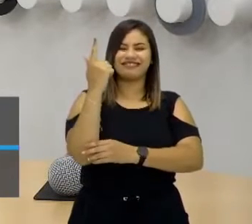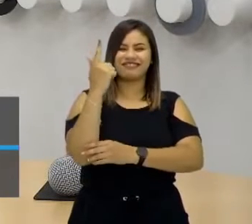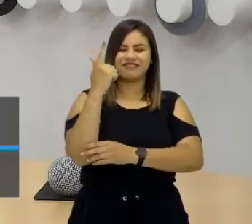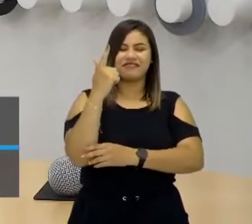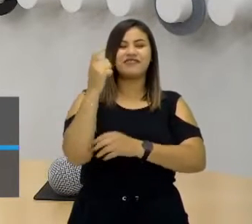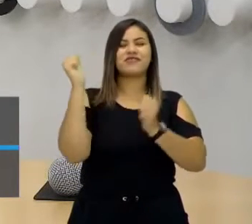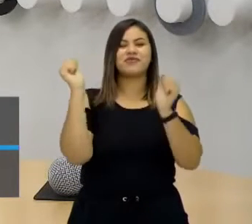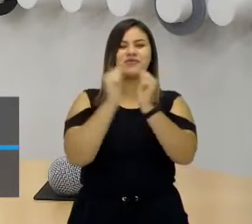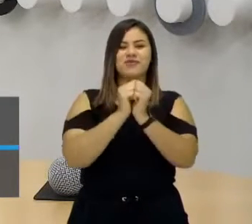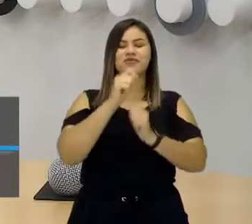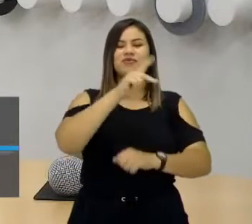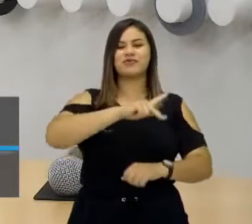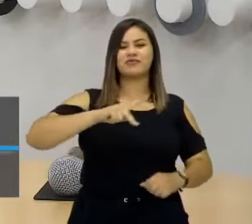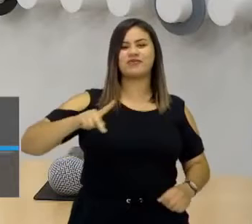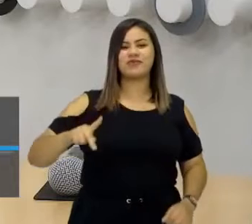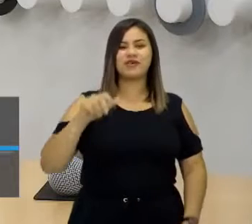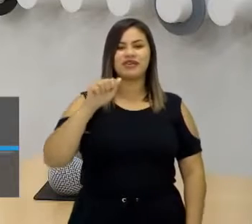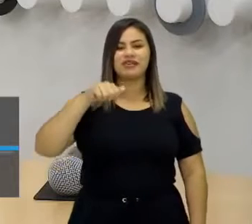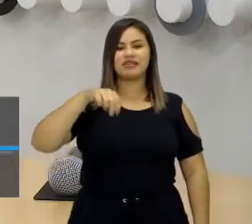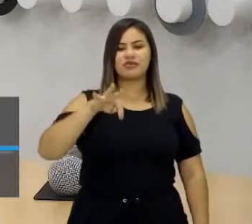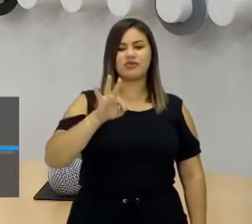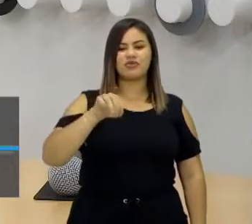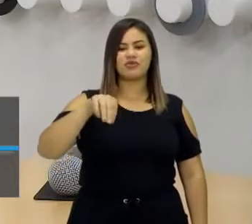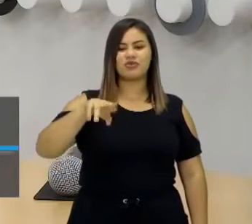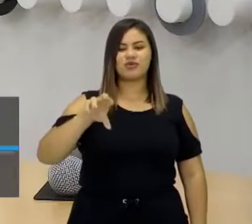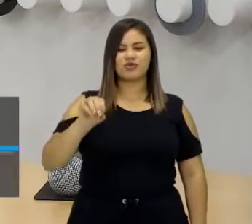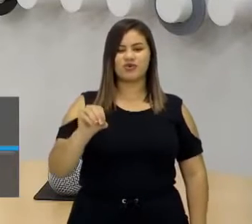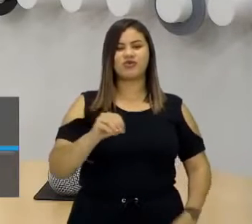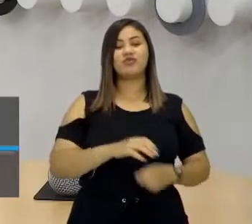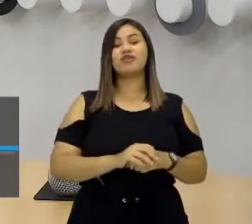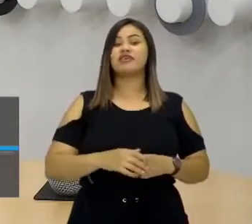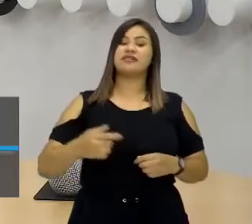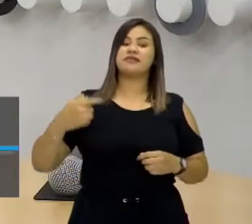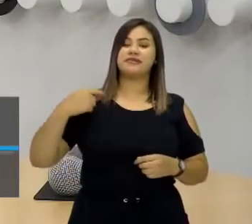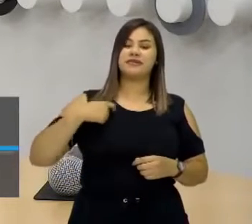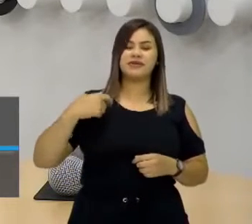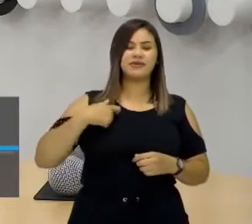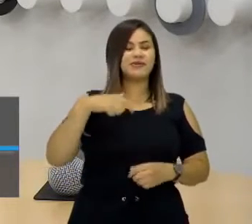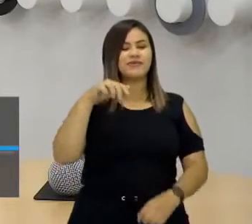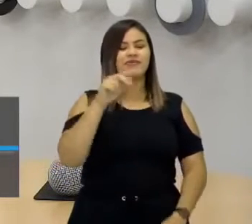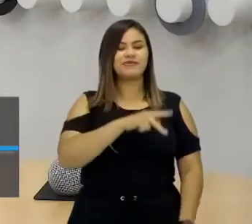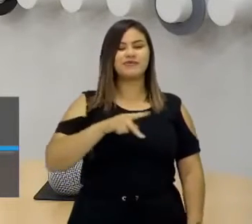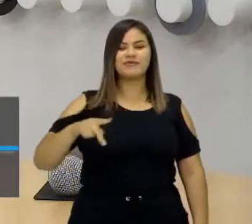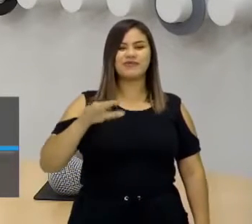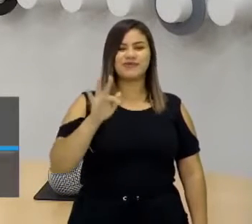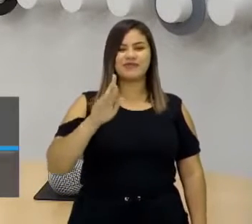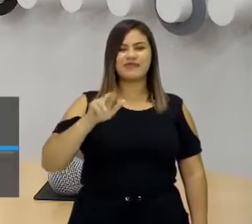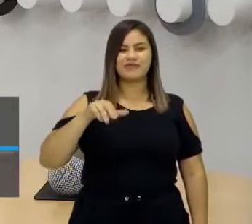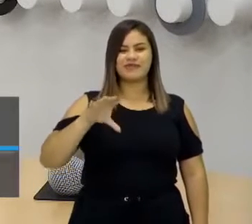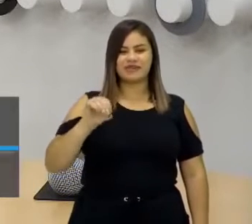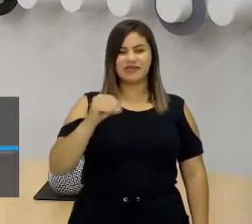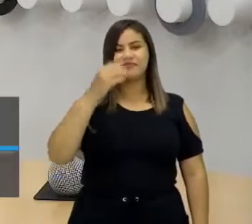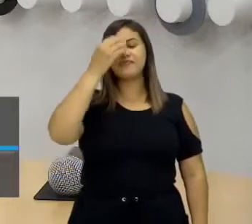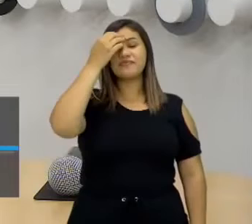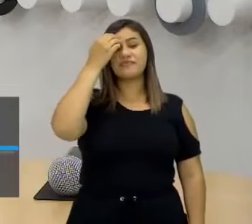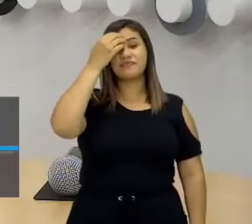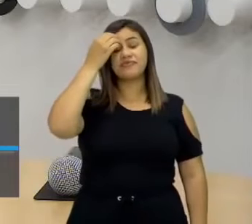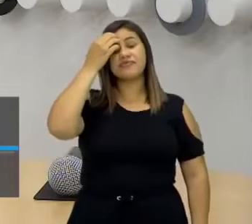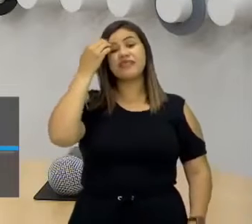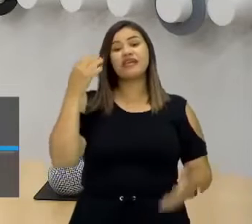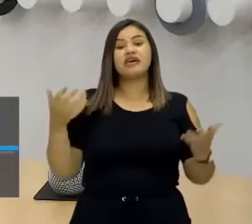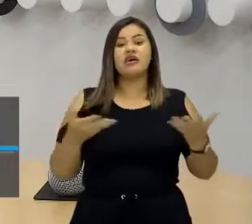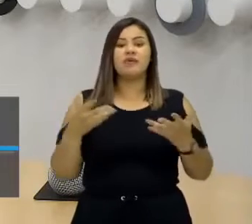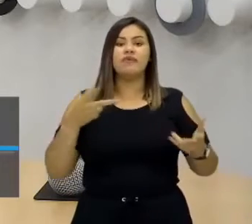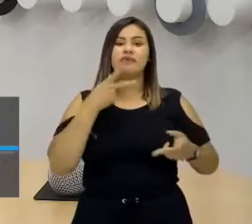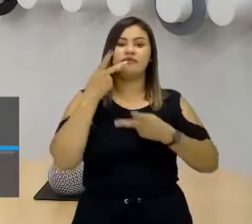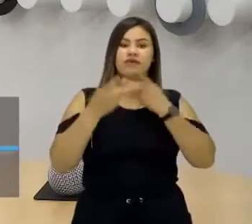professor Antônio Russo Júnior. Eu sou o João Franco Júnior também, temos 2 júniores aqui no estúdio hoje, e hoje a gente vai falar aqui de algumas